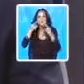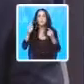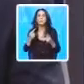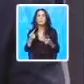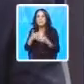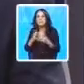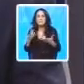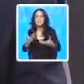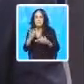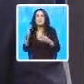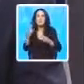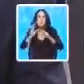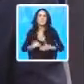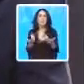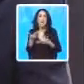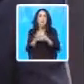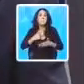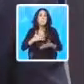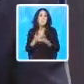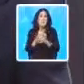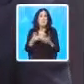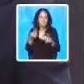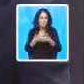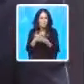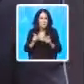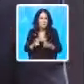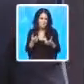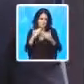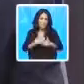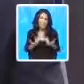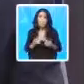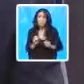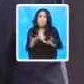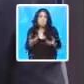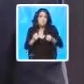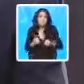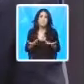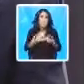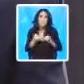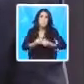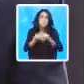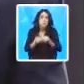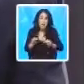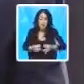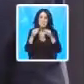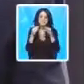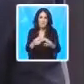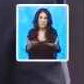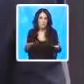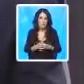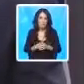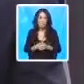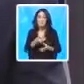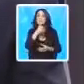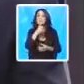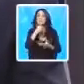retirar crédito à economia, às pequenas e médias empresas, aos pequenos comerciantes, que não teve pejo em adiar